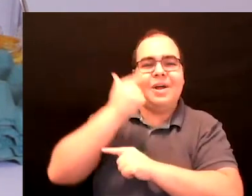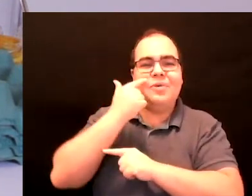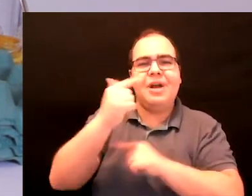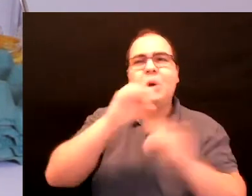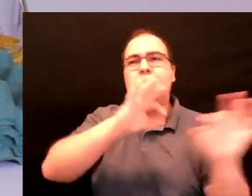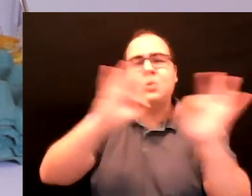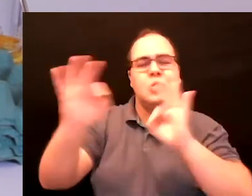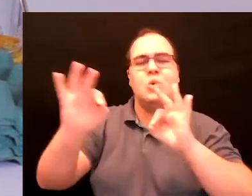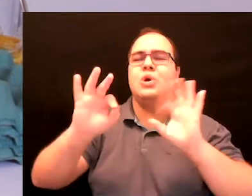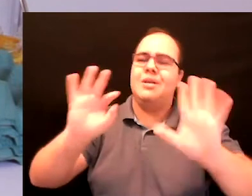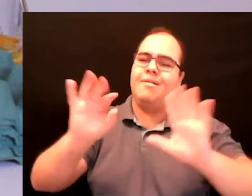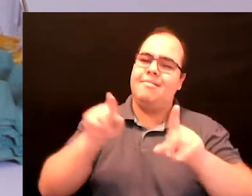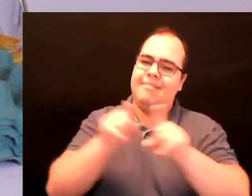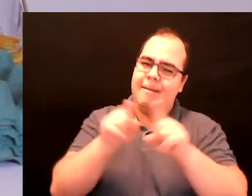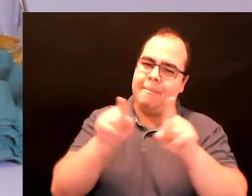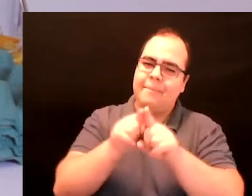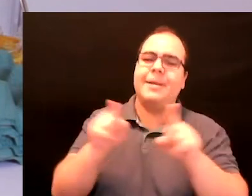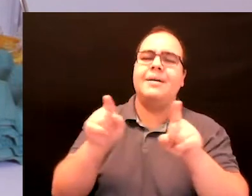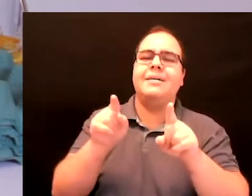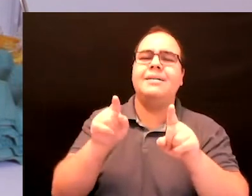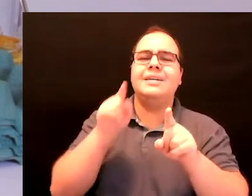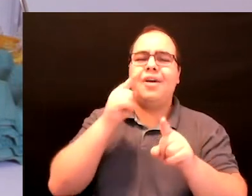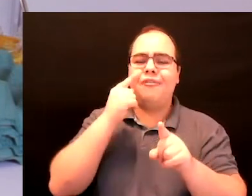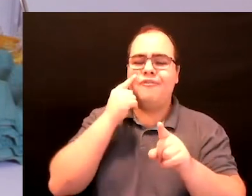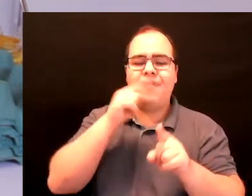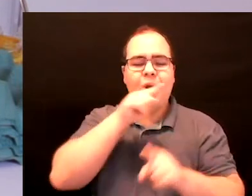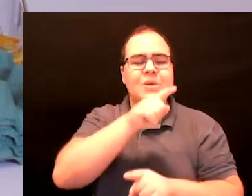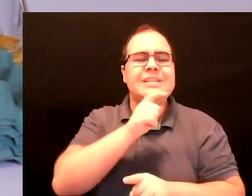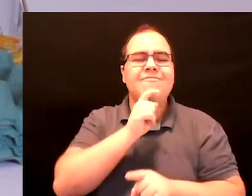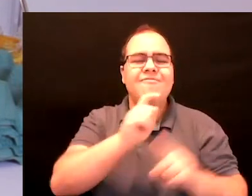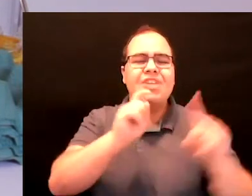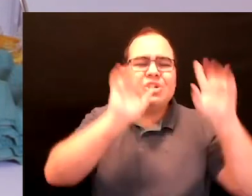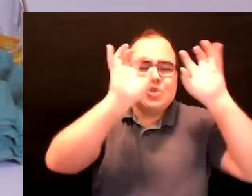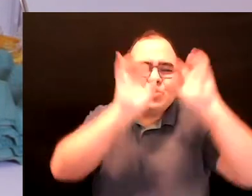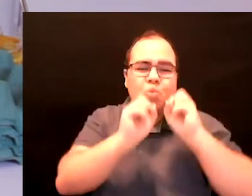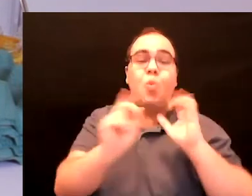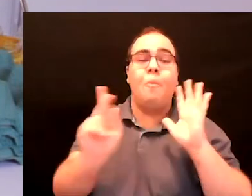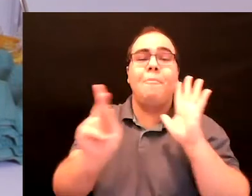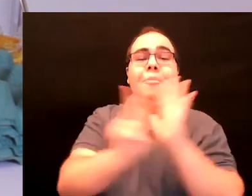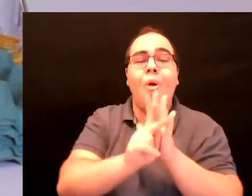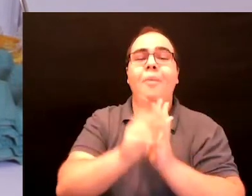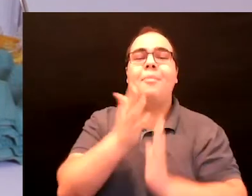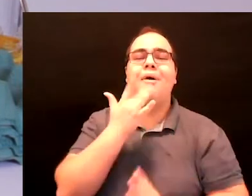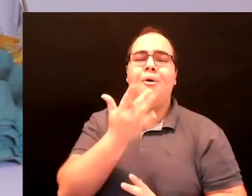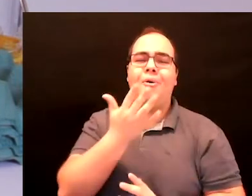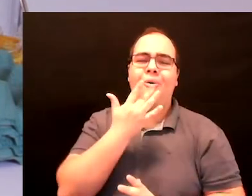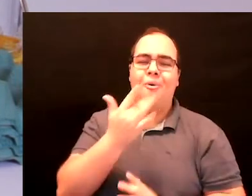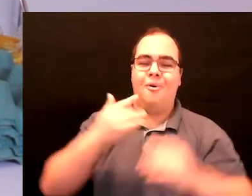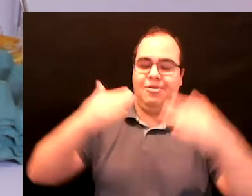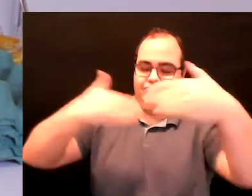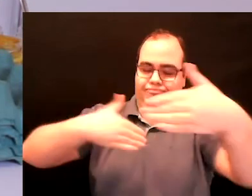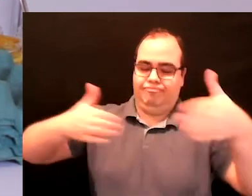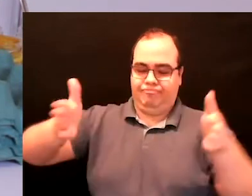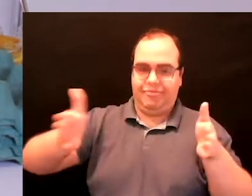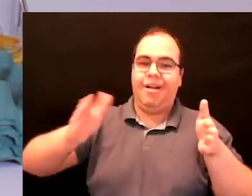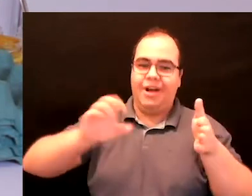facilitar pegar aqui e não somar junto com esse verde aqui da própria cartela,